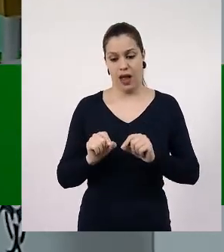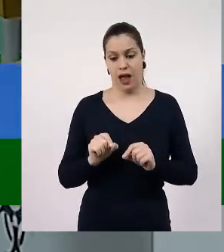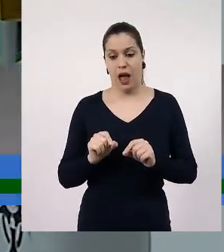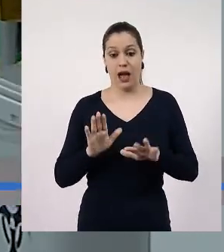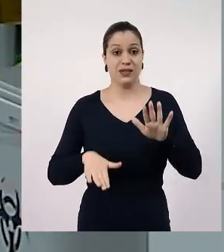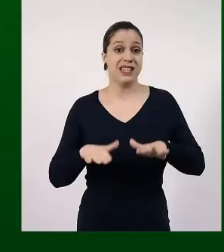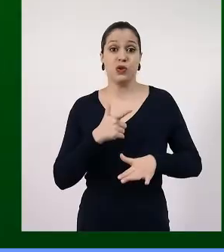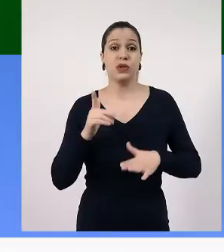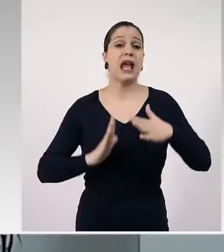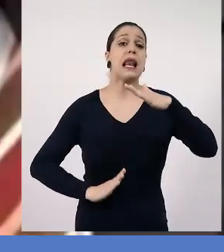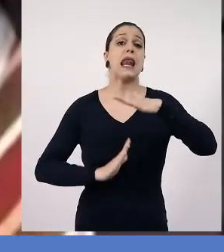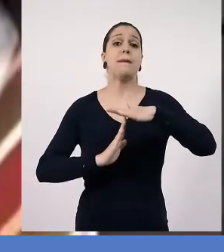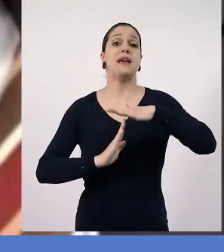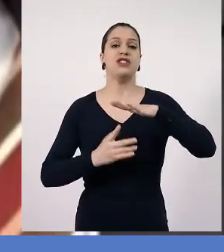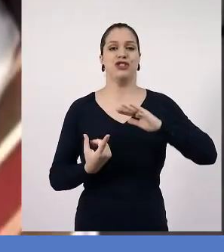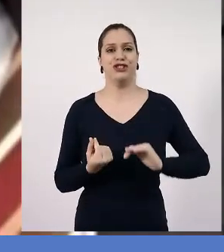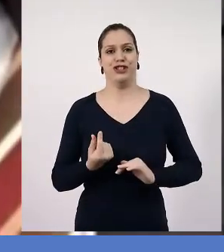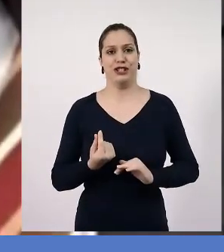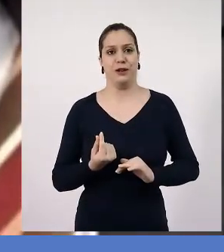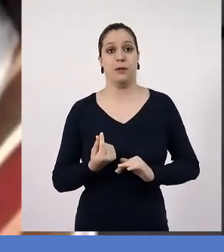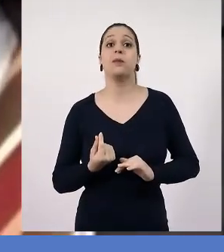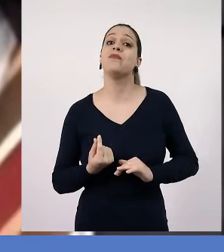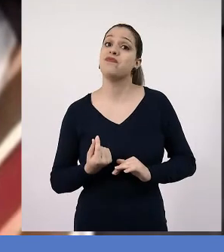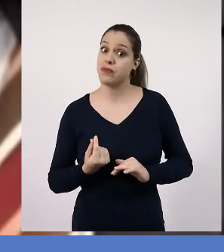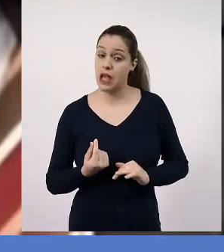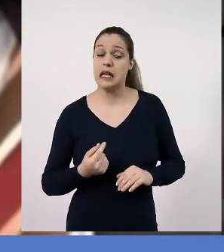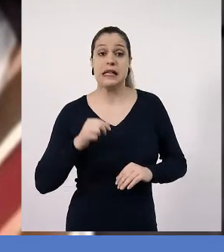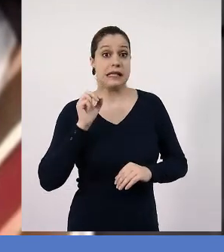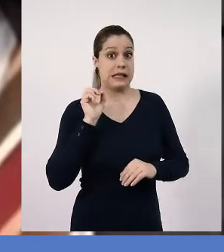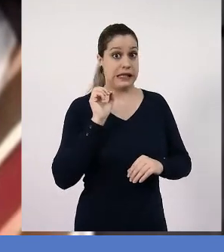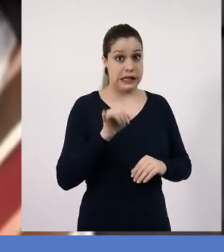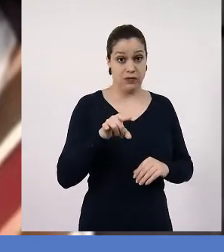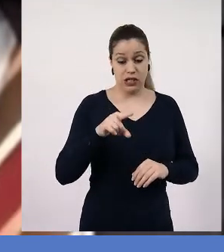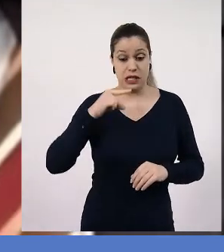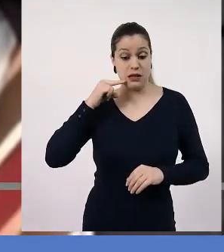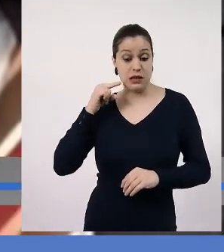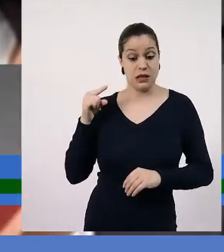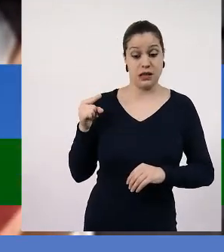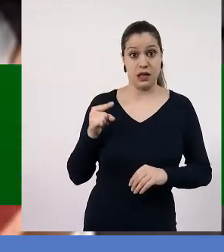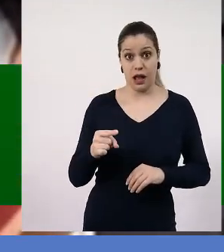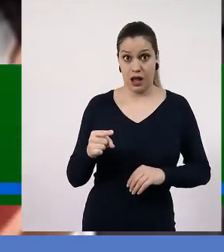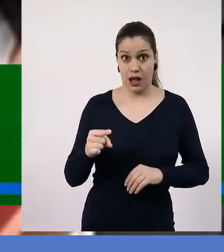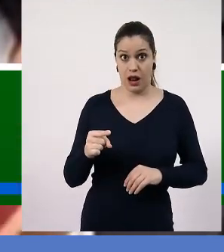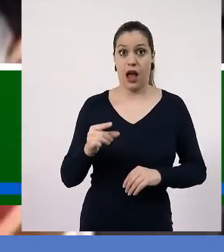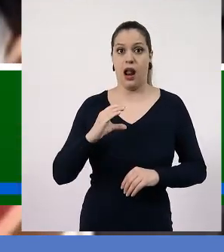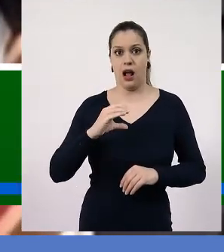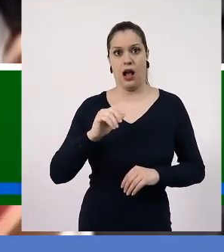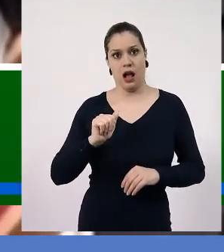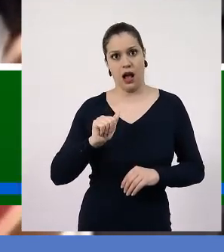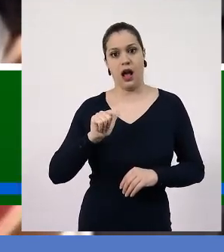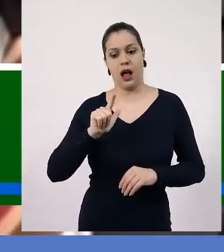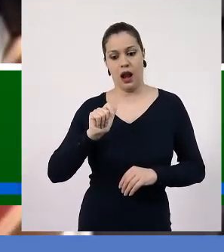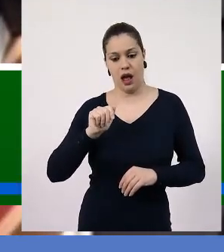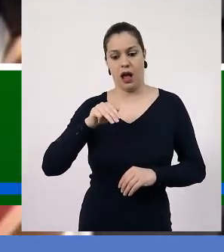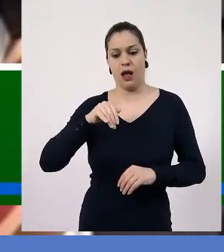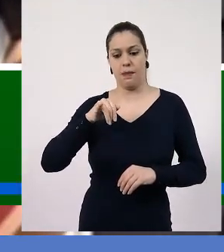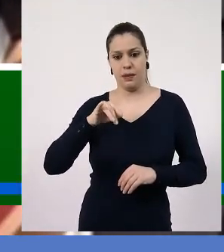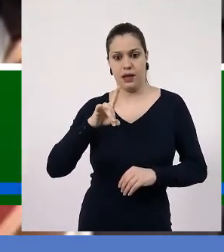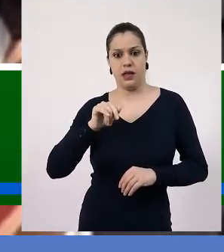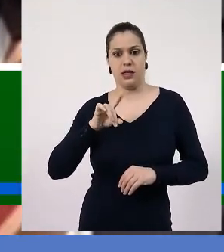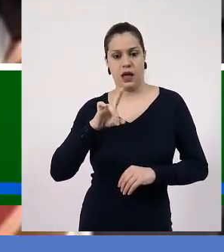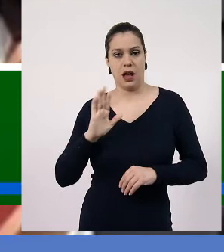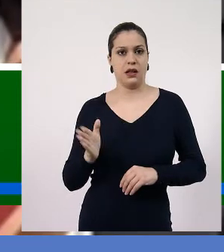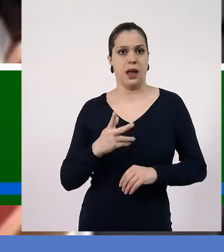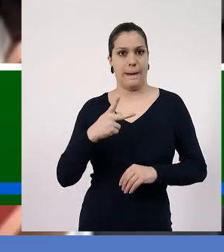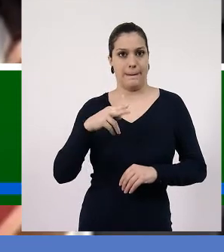esse limite de gasto. E aí, então, com a decretação da calamidade pública, ele pode fazer a